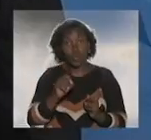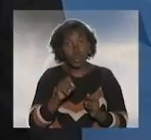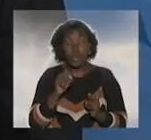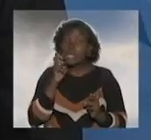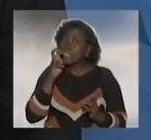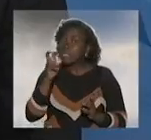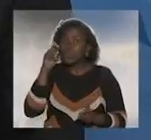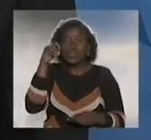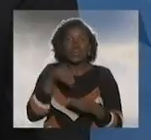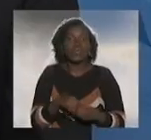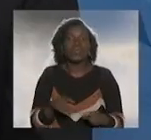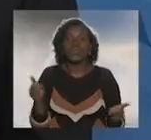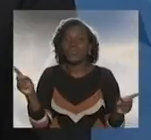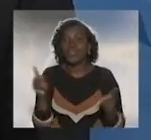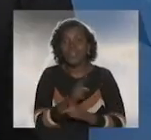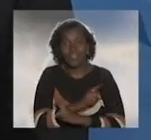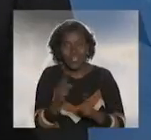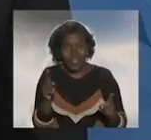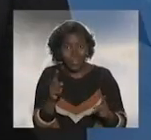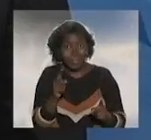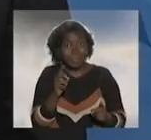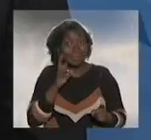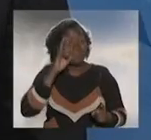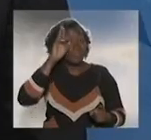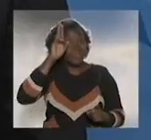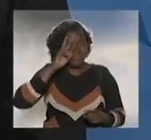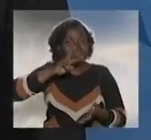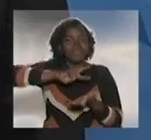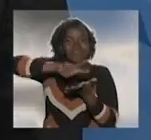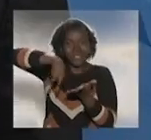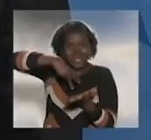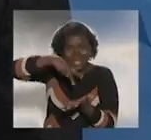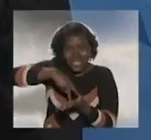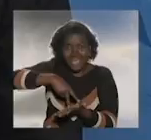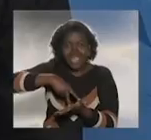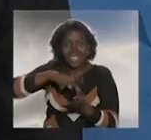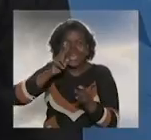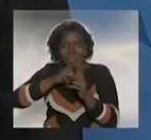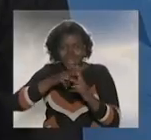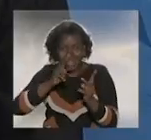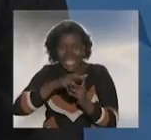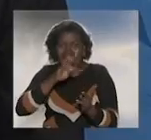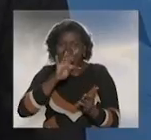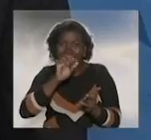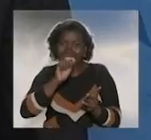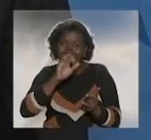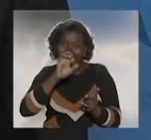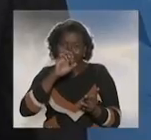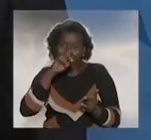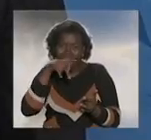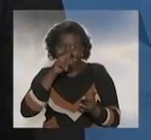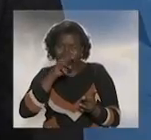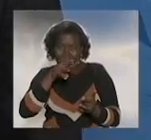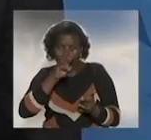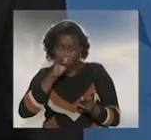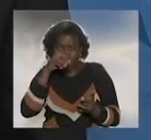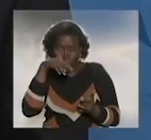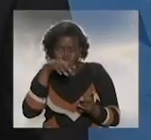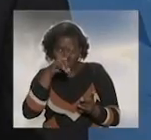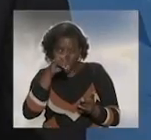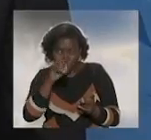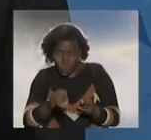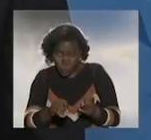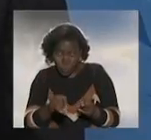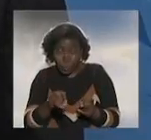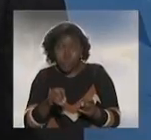não votaram. O presidente da Confederação Brasileira de Taekwondo, Carlos Fernandes, afastado pela Justiça, suspeita de fraude. Os presidentes